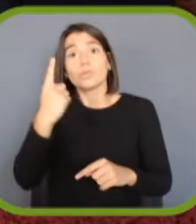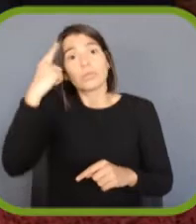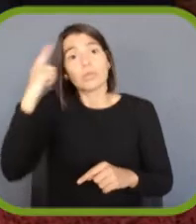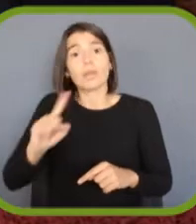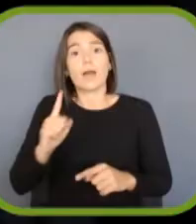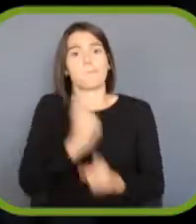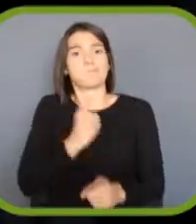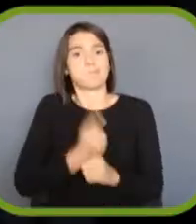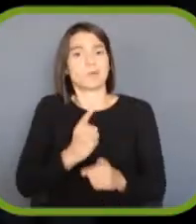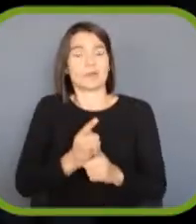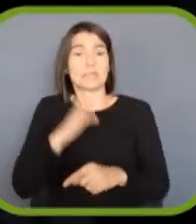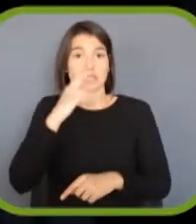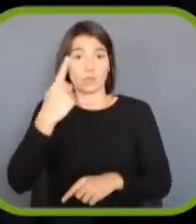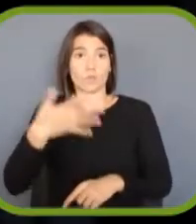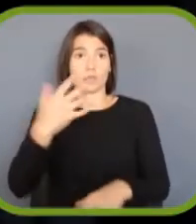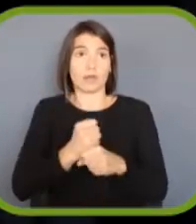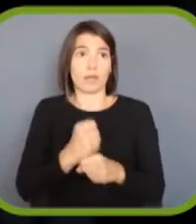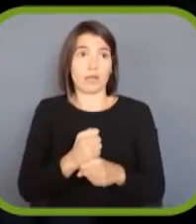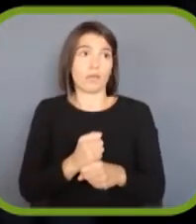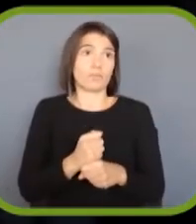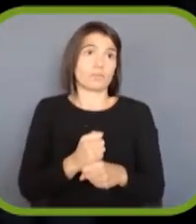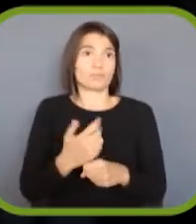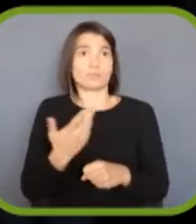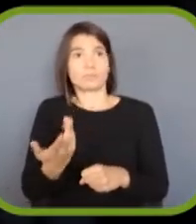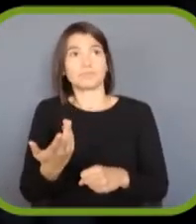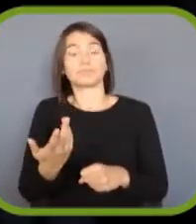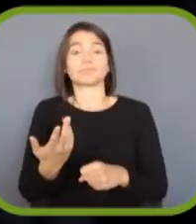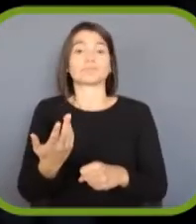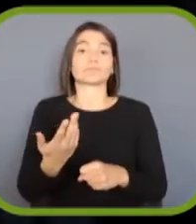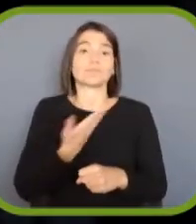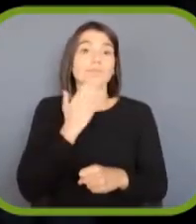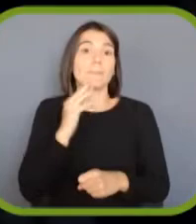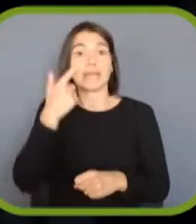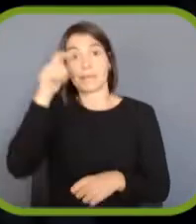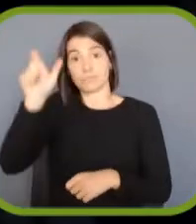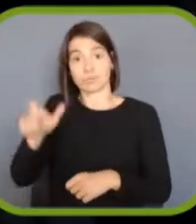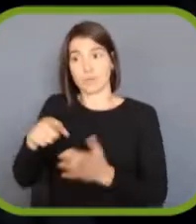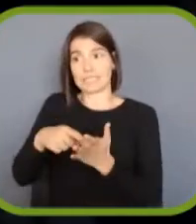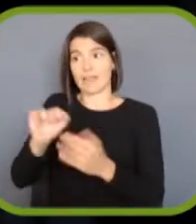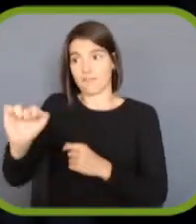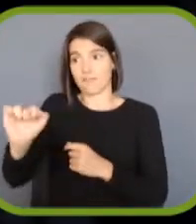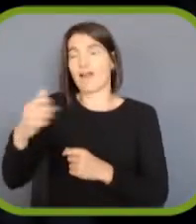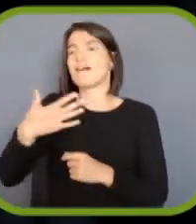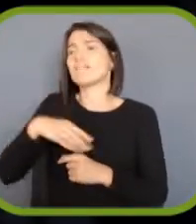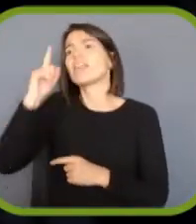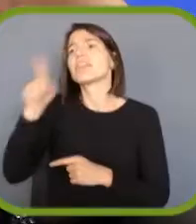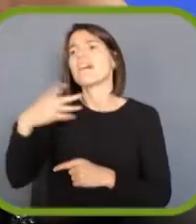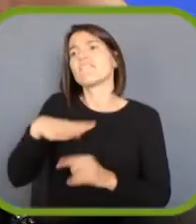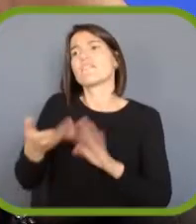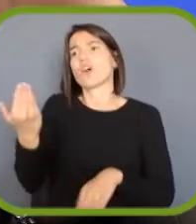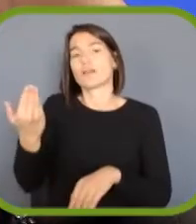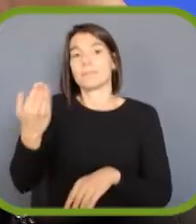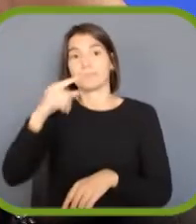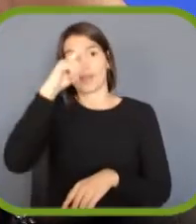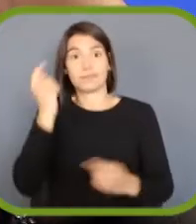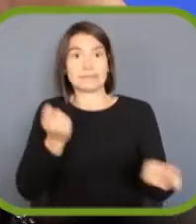um dia fixo. Se for um dia de trabalho, digamos assim, de acordo com as necessidades da pessoa, vai